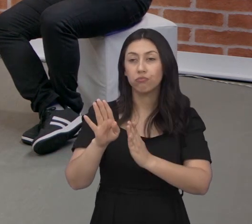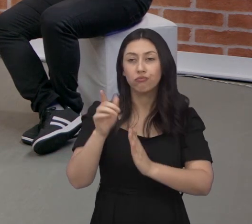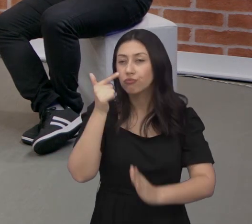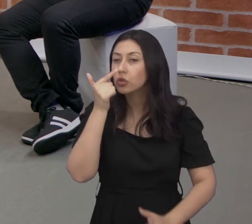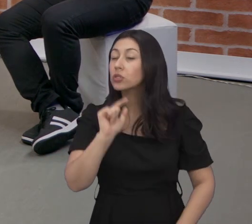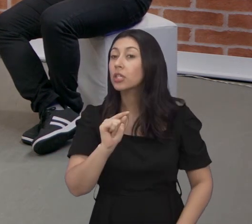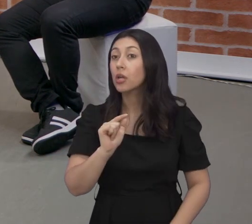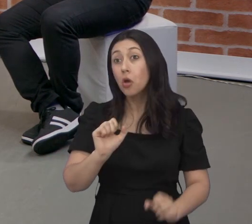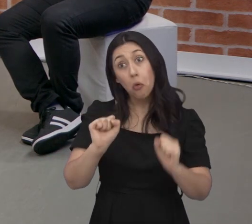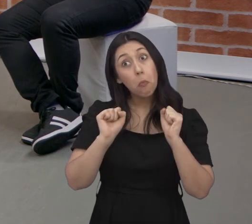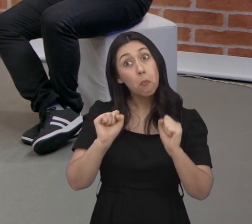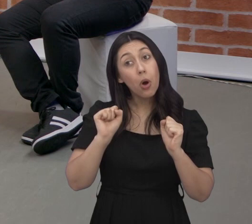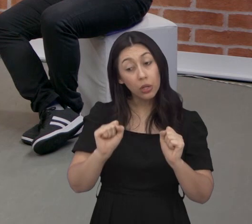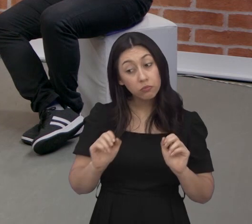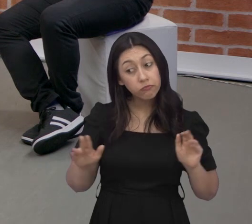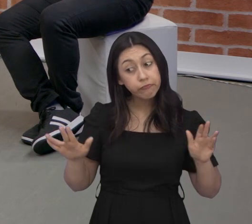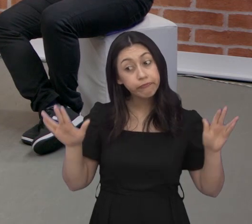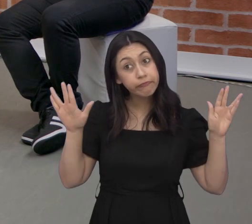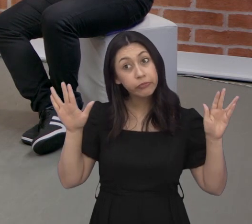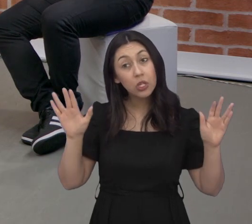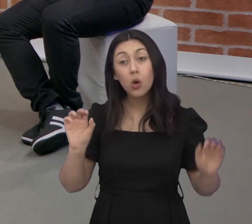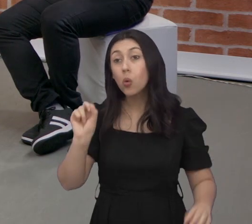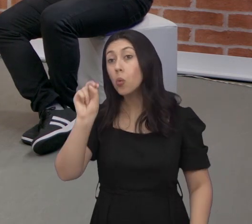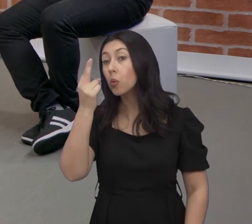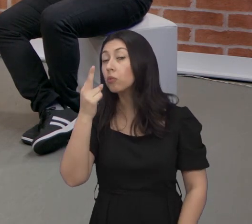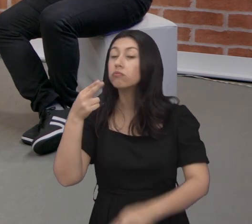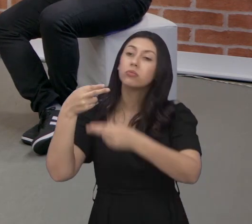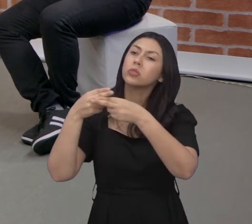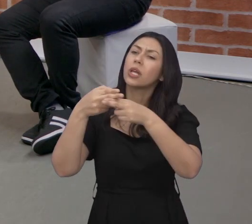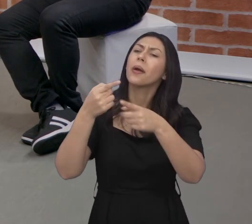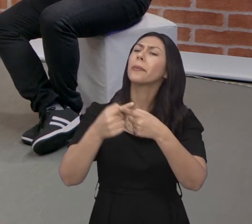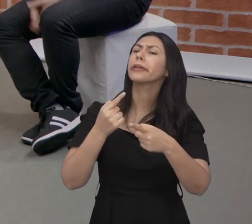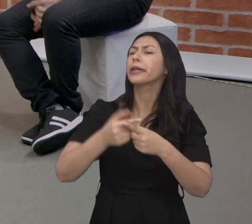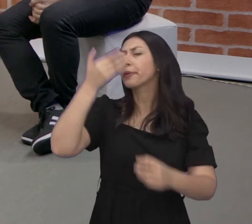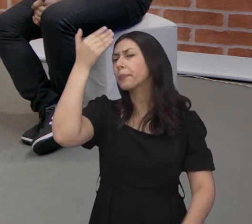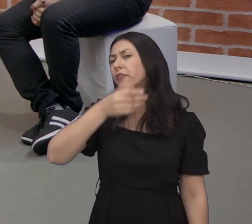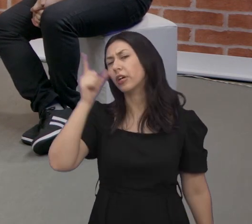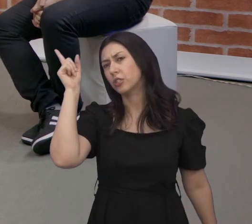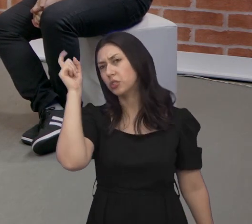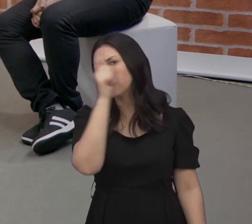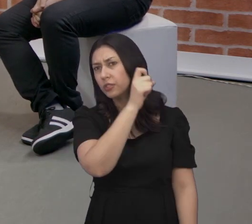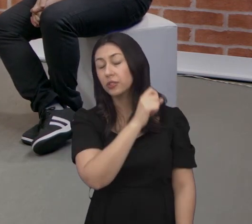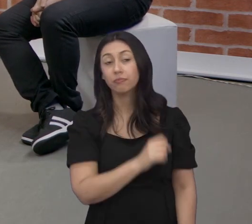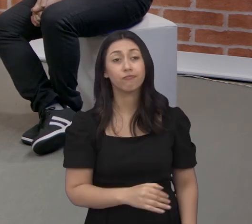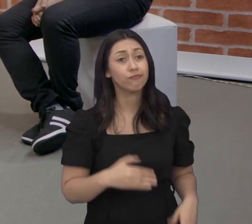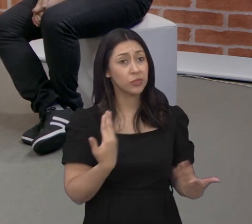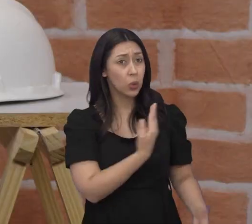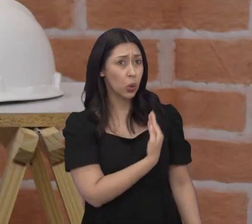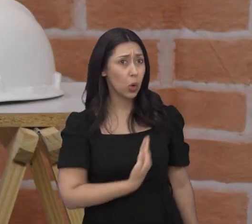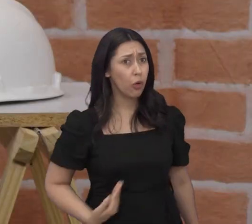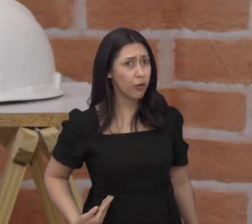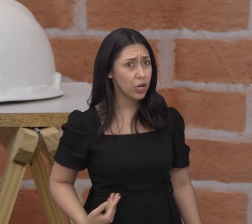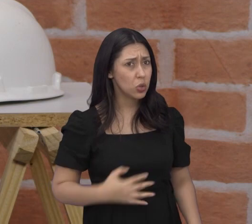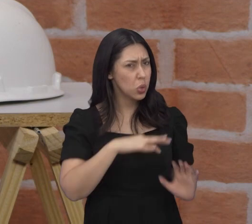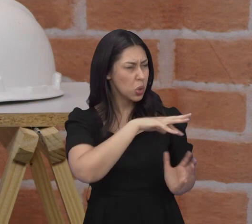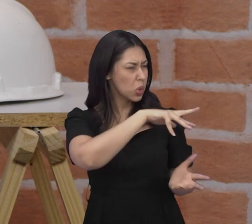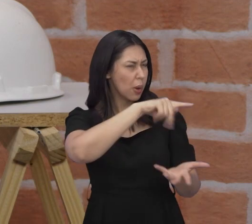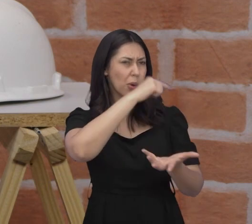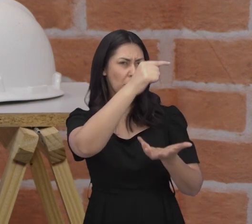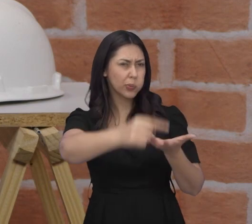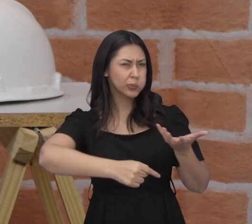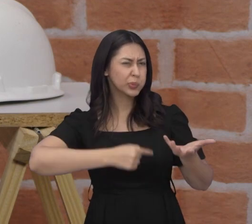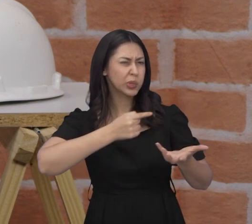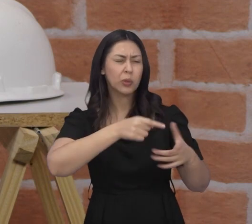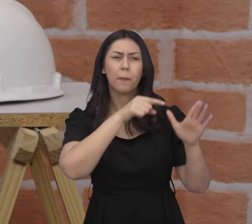pode ser uma nave extraterrestre ou pode ser um satélite, sei lá. Por que é tão difícil a gente confirmar? Olha, governos do mundo inteiro pesquisam os